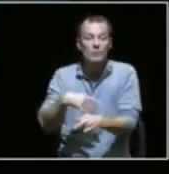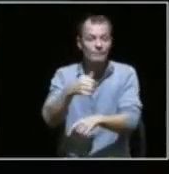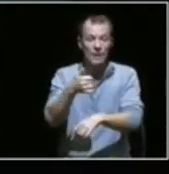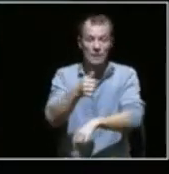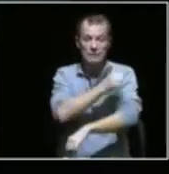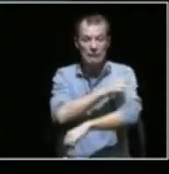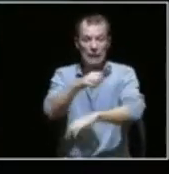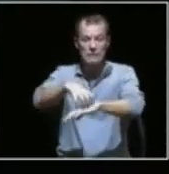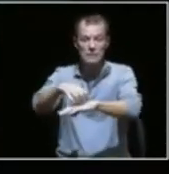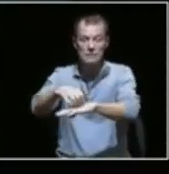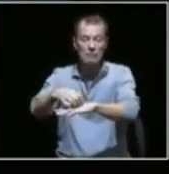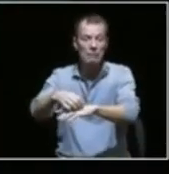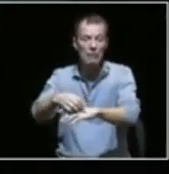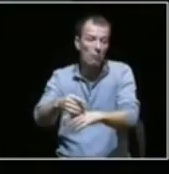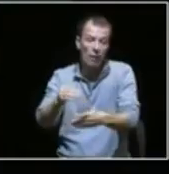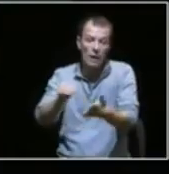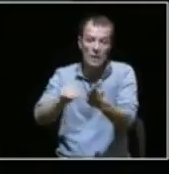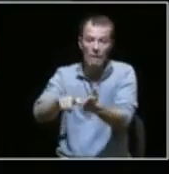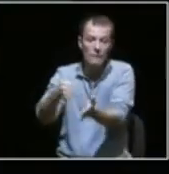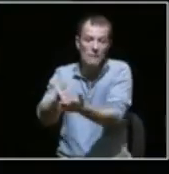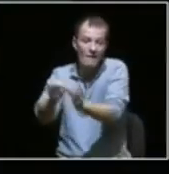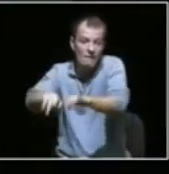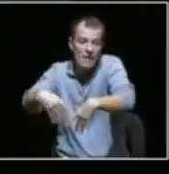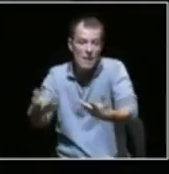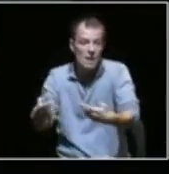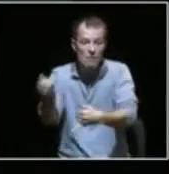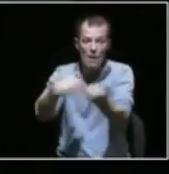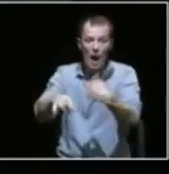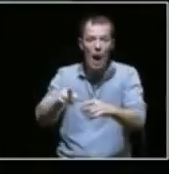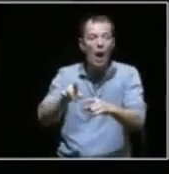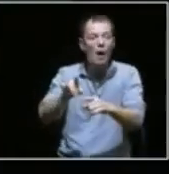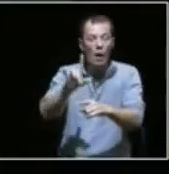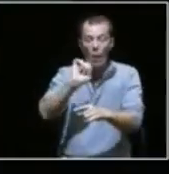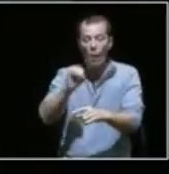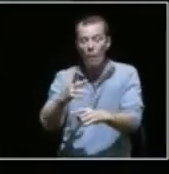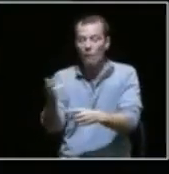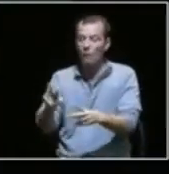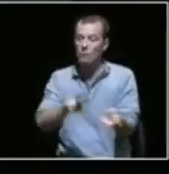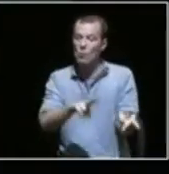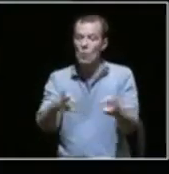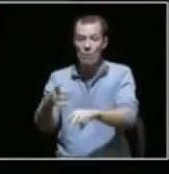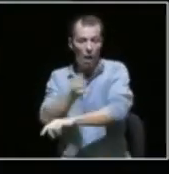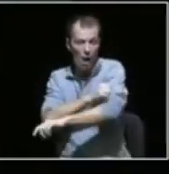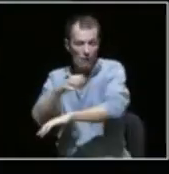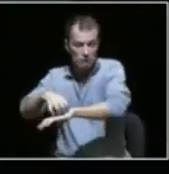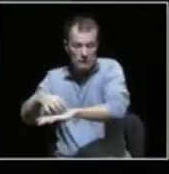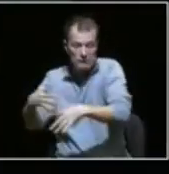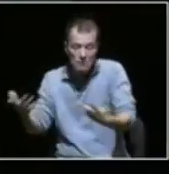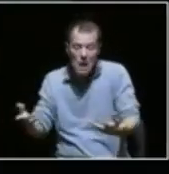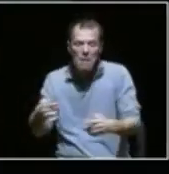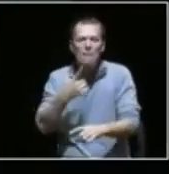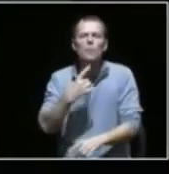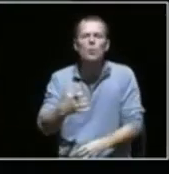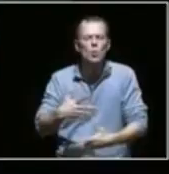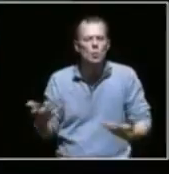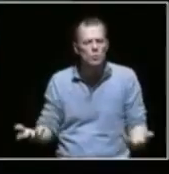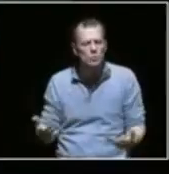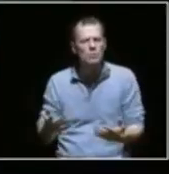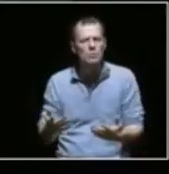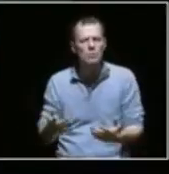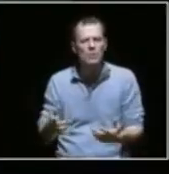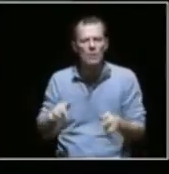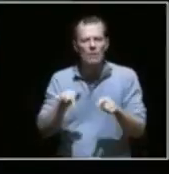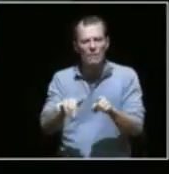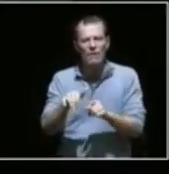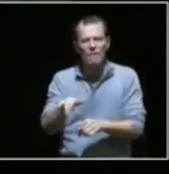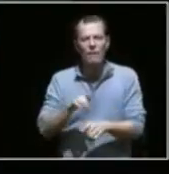cessação de contratos de arrendamento à reatribuição de habitação. Pergunta-se, passará então a